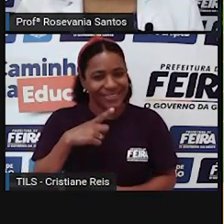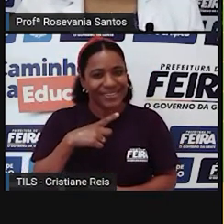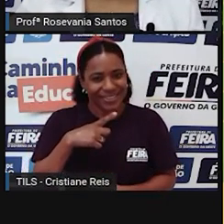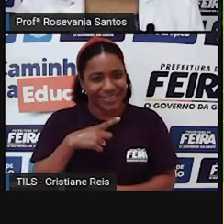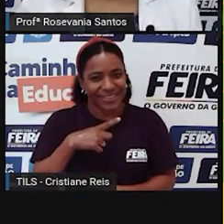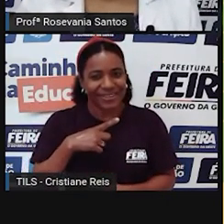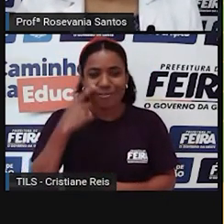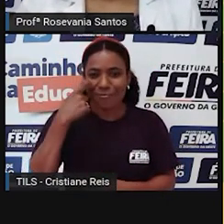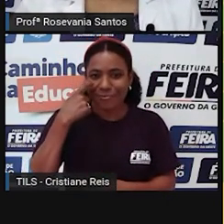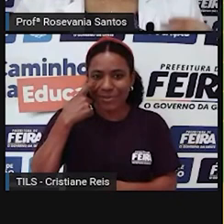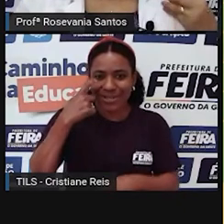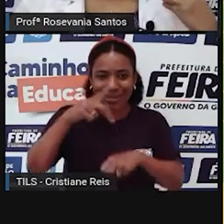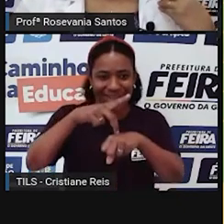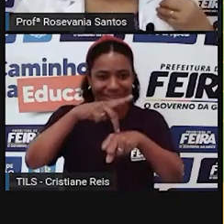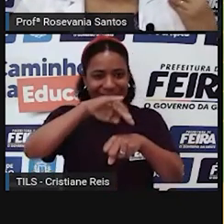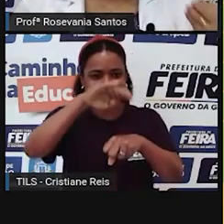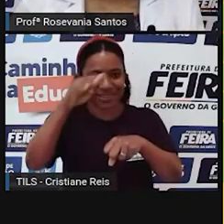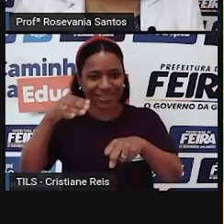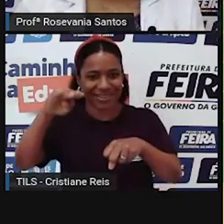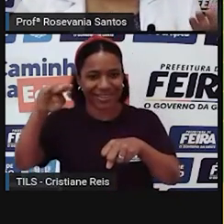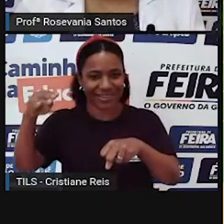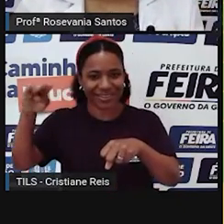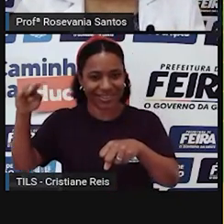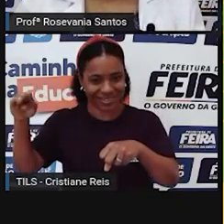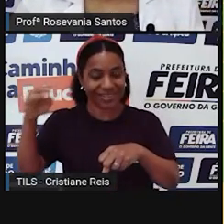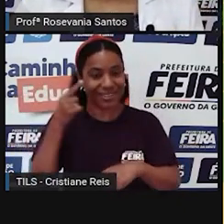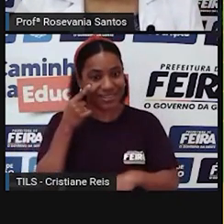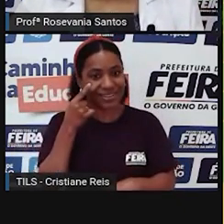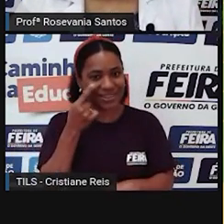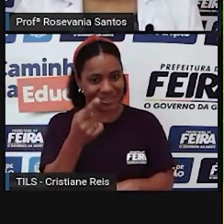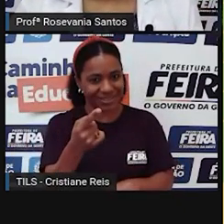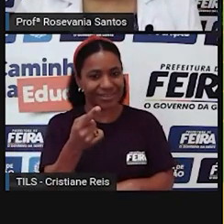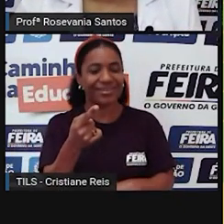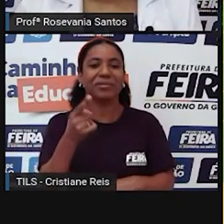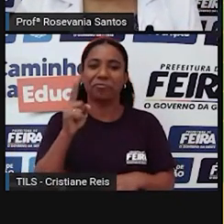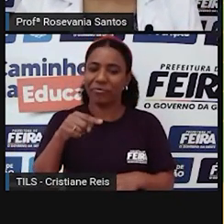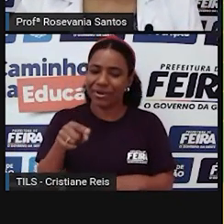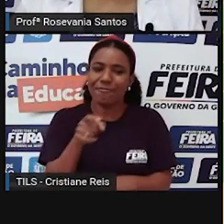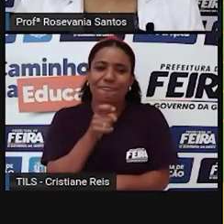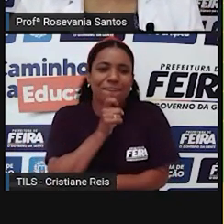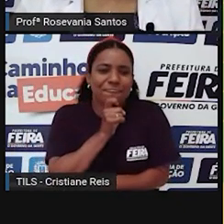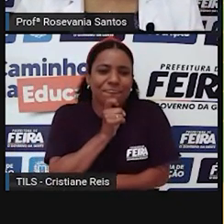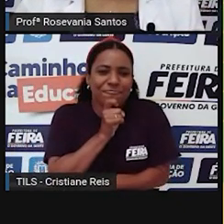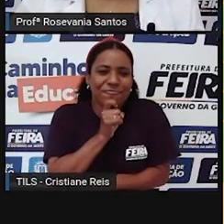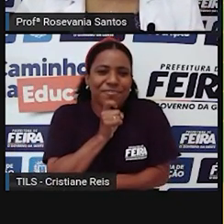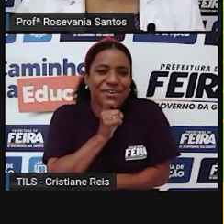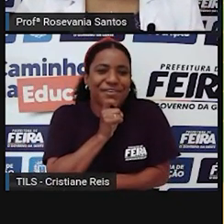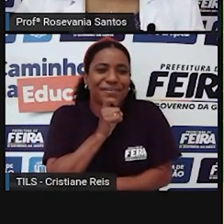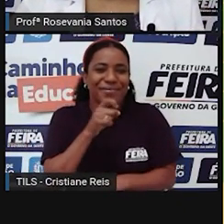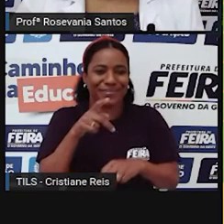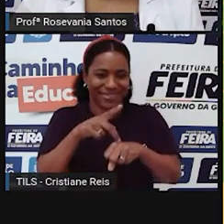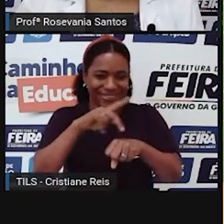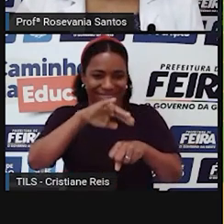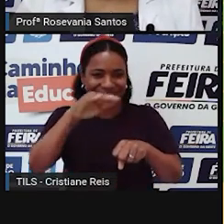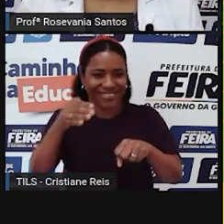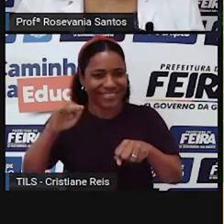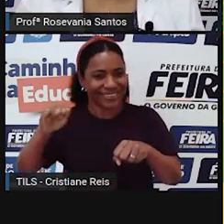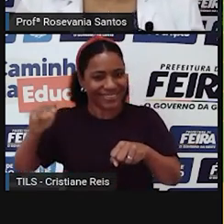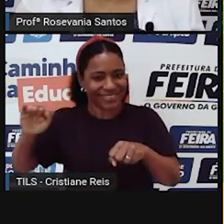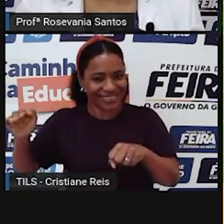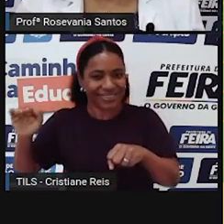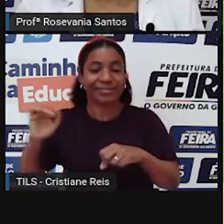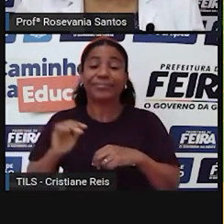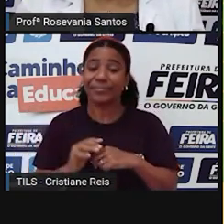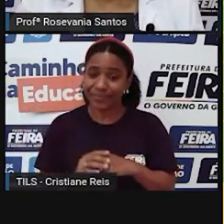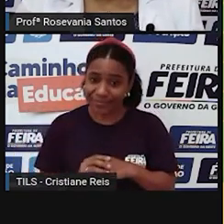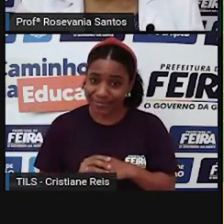fato de estar próximo de montanha, eu já tenho até a ideia que aqui é uma área de clima frio. Perceba aqui nessa outra imagem também,